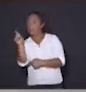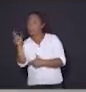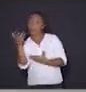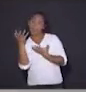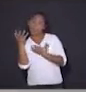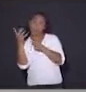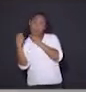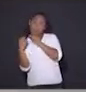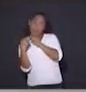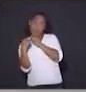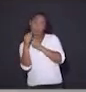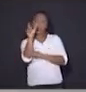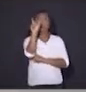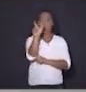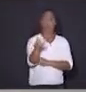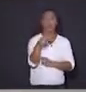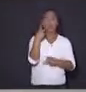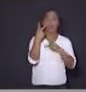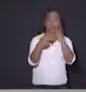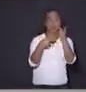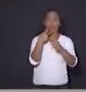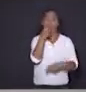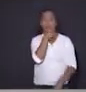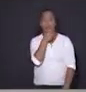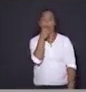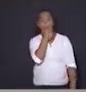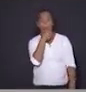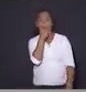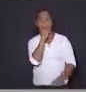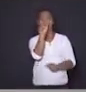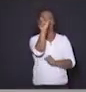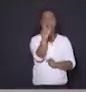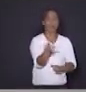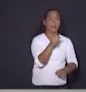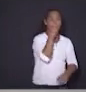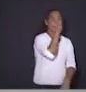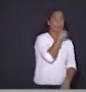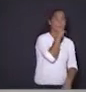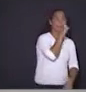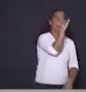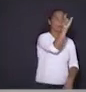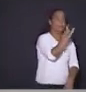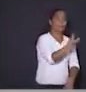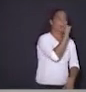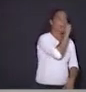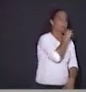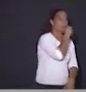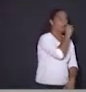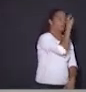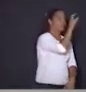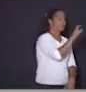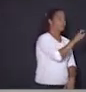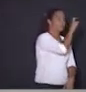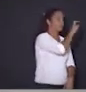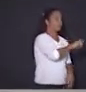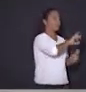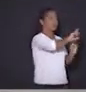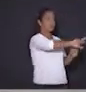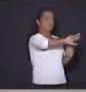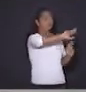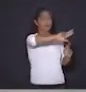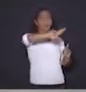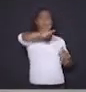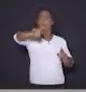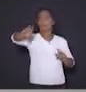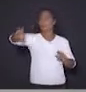elvis e para aquele outro perfil ele pode falar outra coisa qual é o controle que a gente tem sobre o que ele está falando sobre pra todos pra